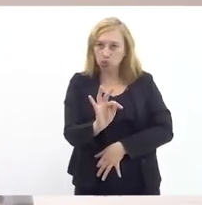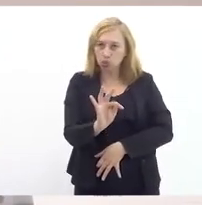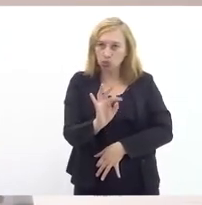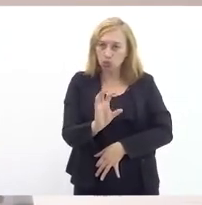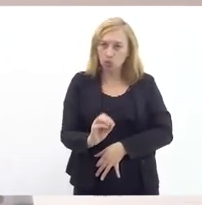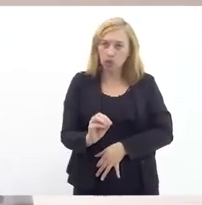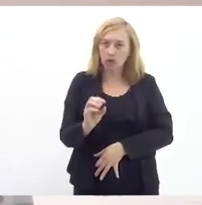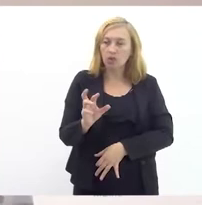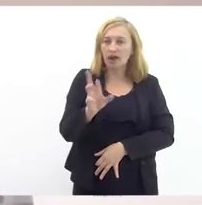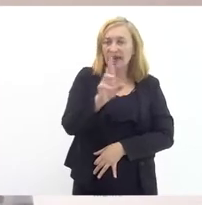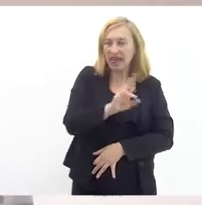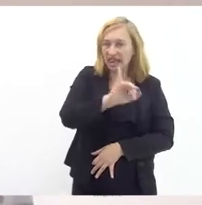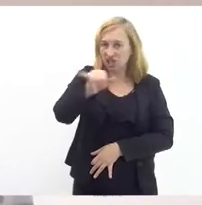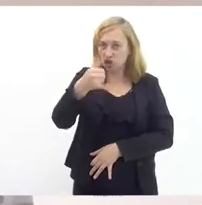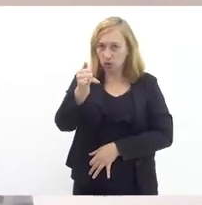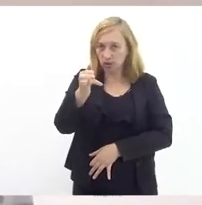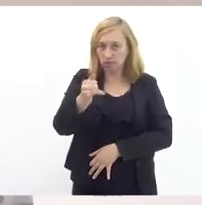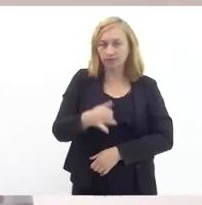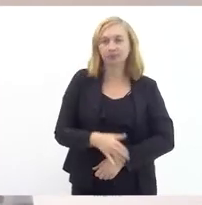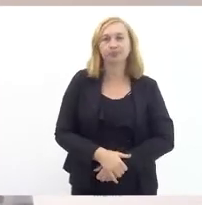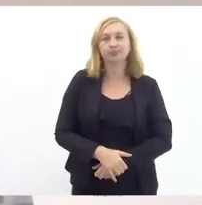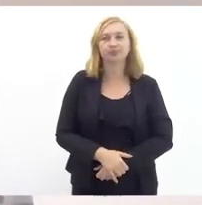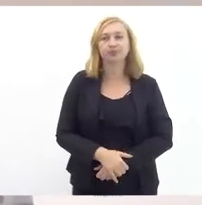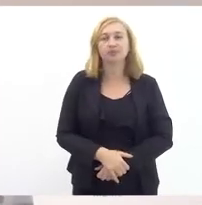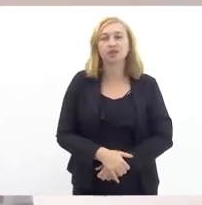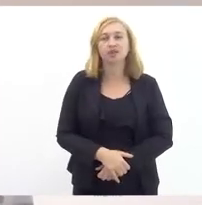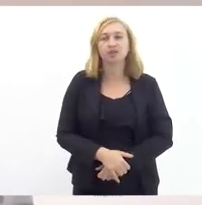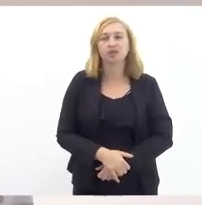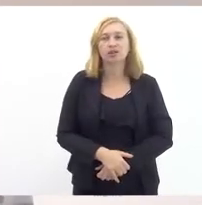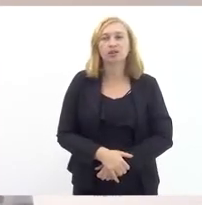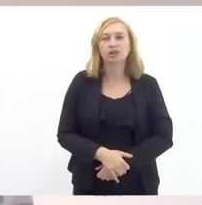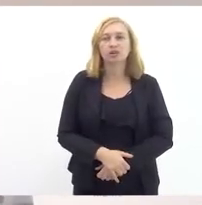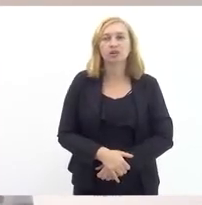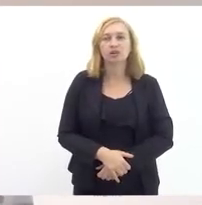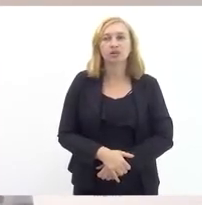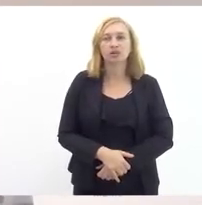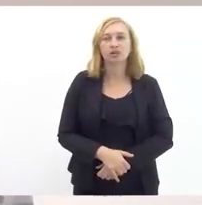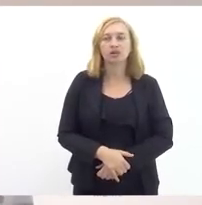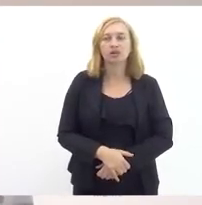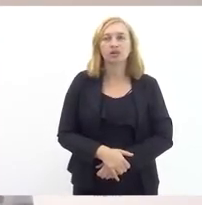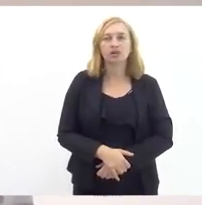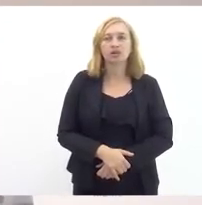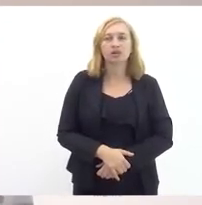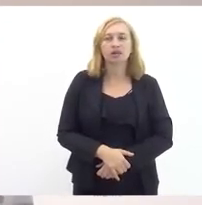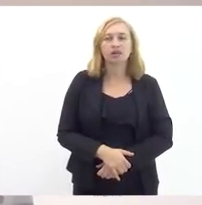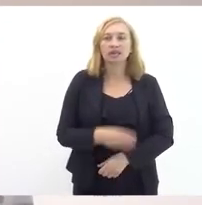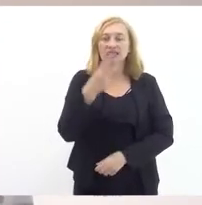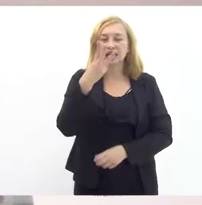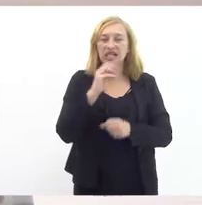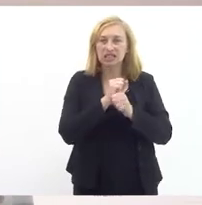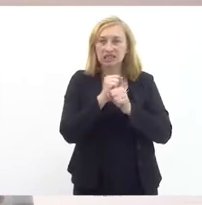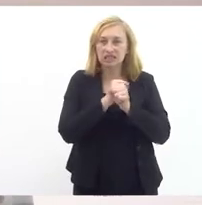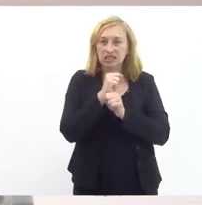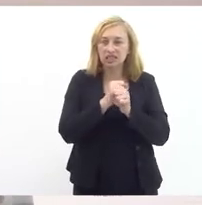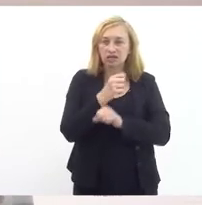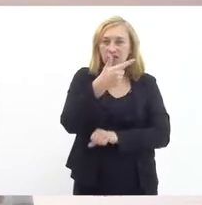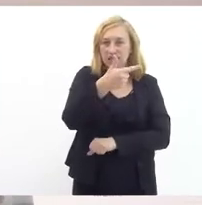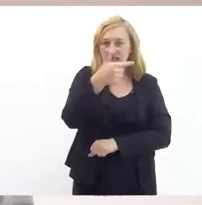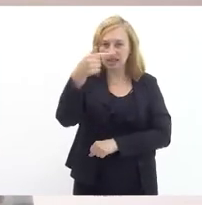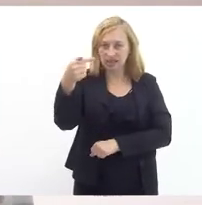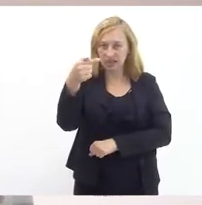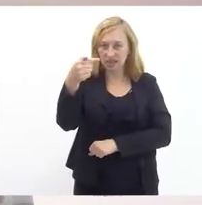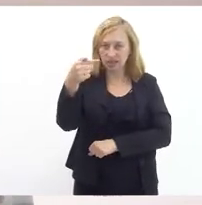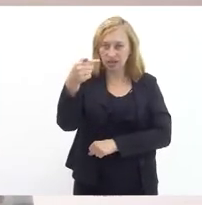Regiane, Pacto RJ, que era para alocar em 3 anos